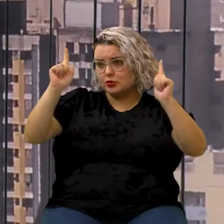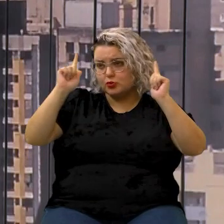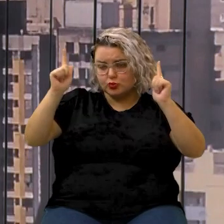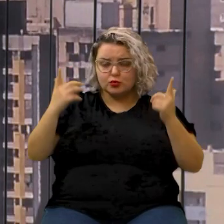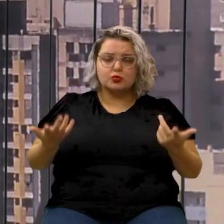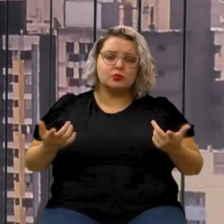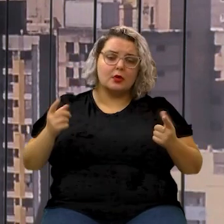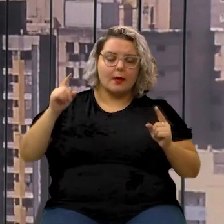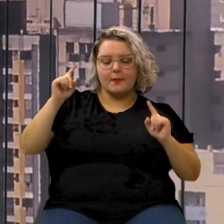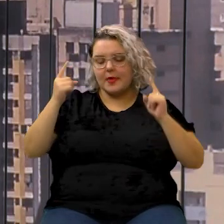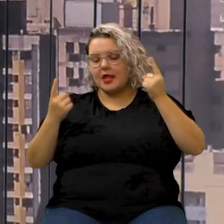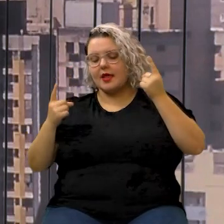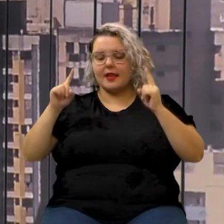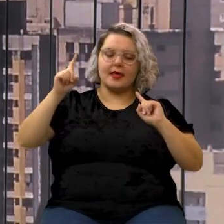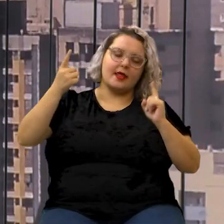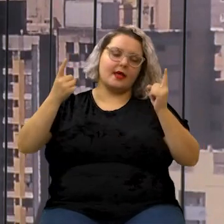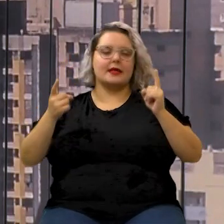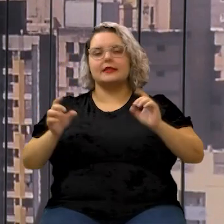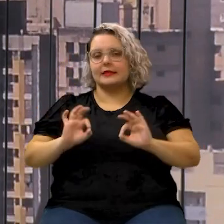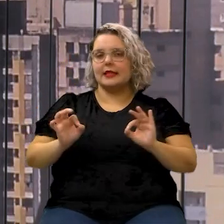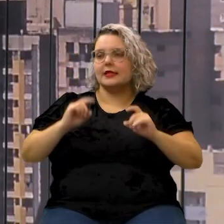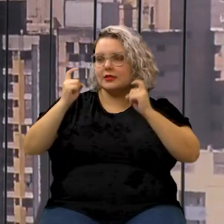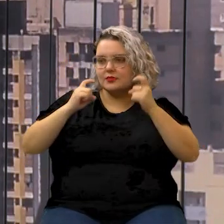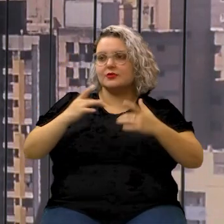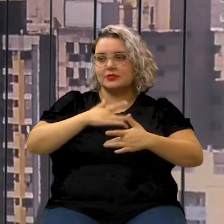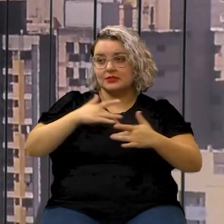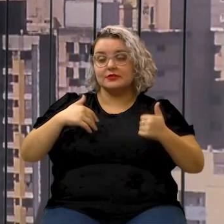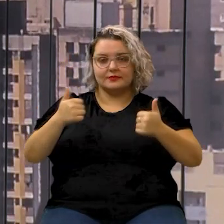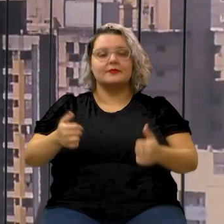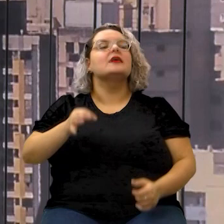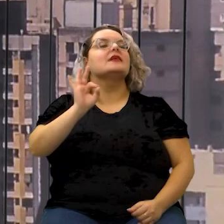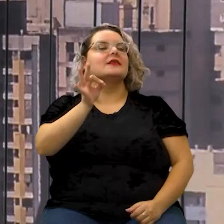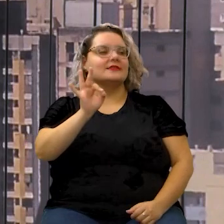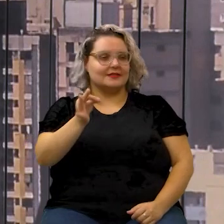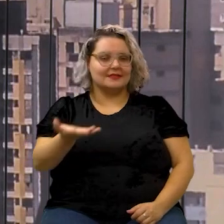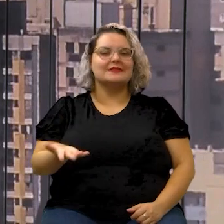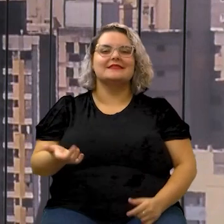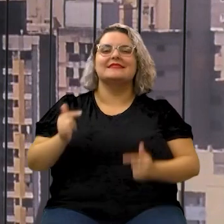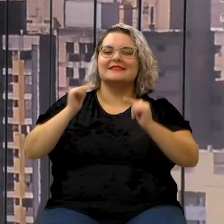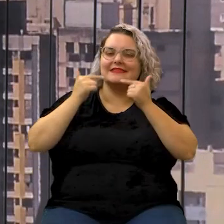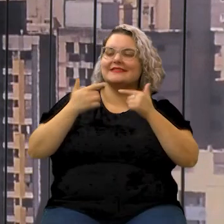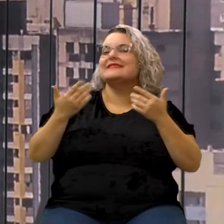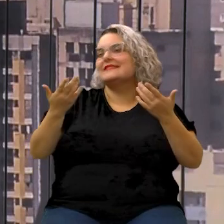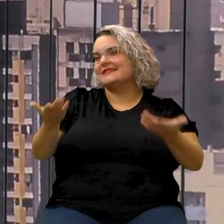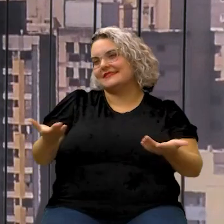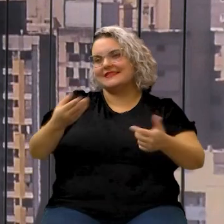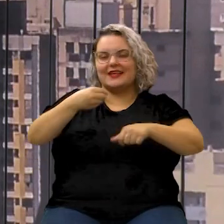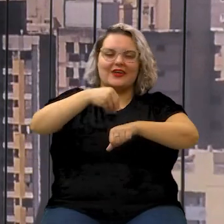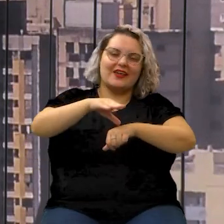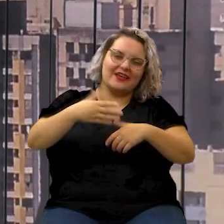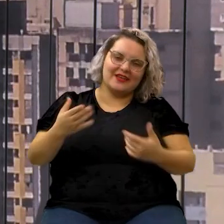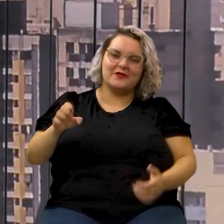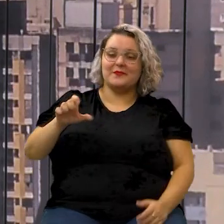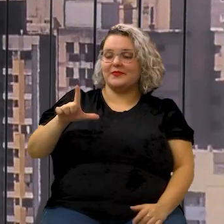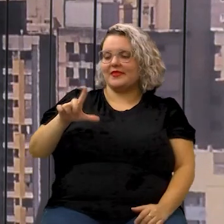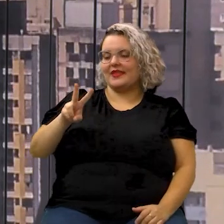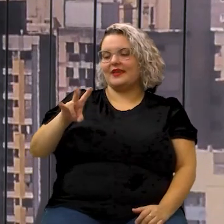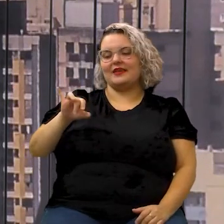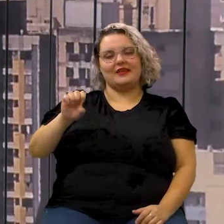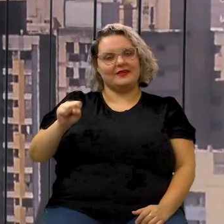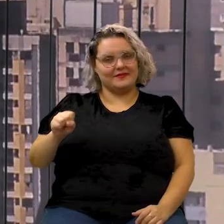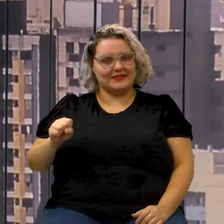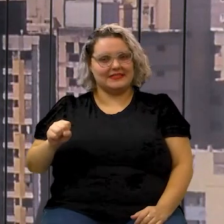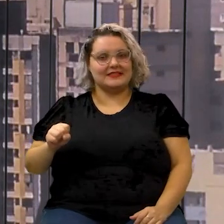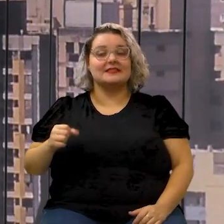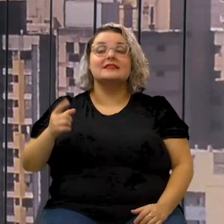o carnaval sem preocupação e com saúde. Exatamente. Tá aí então o recado do Elvis da